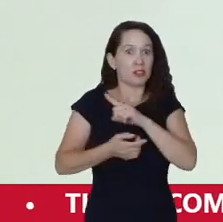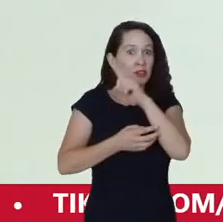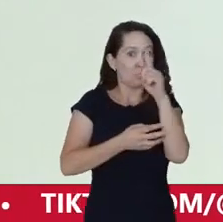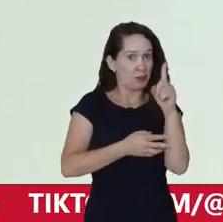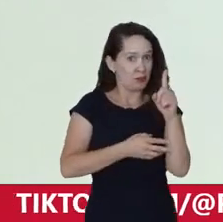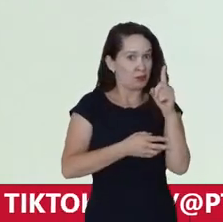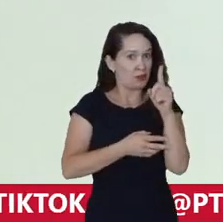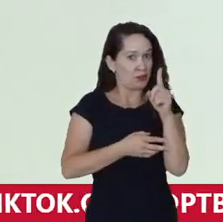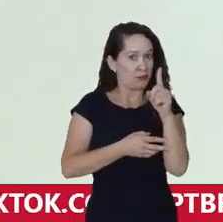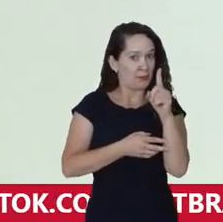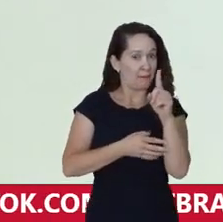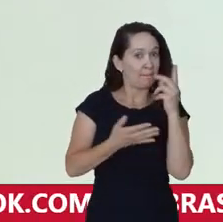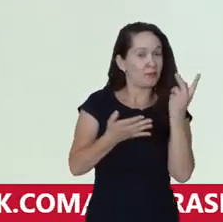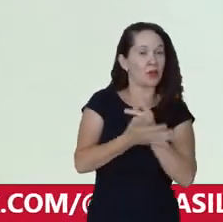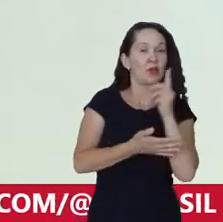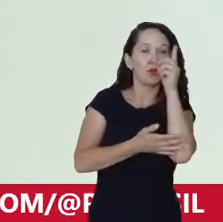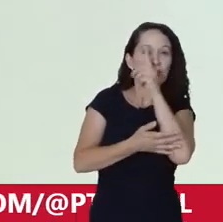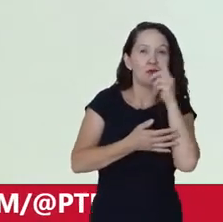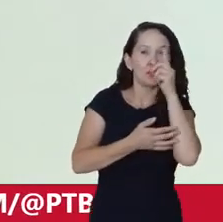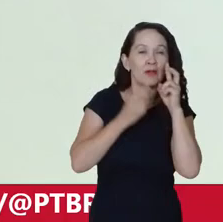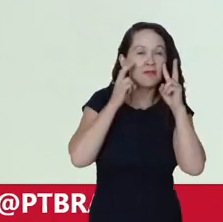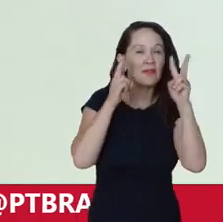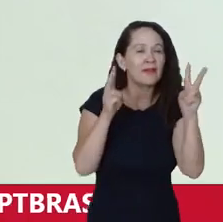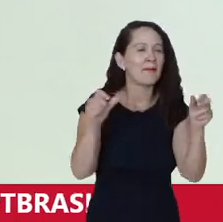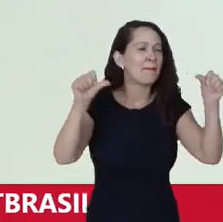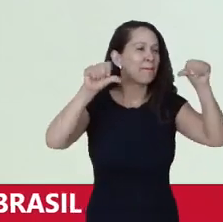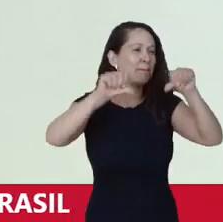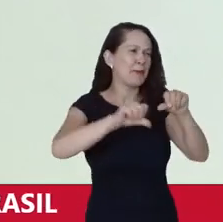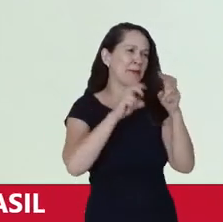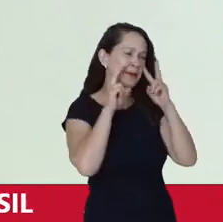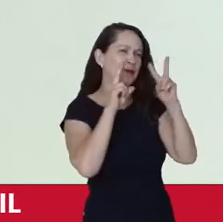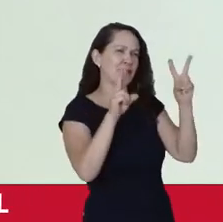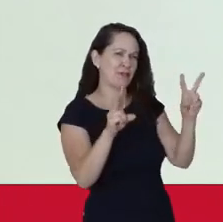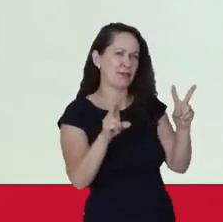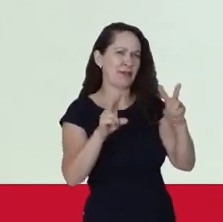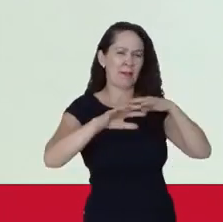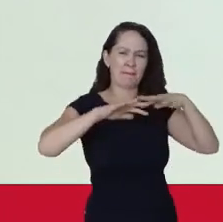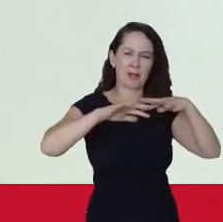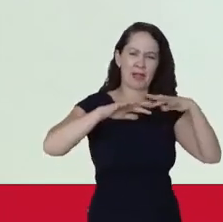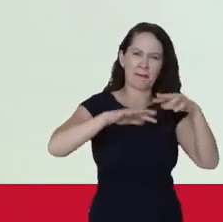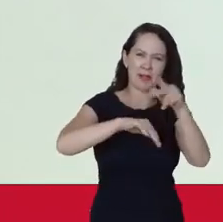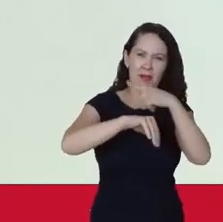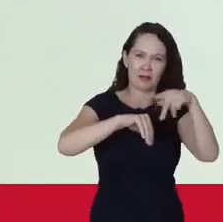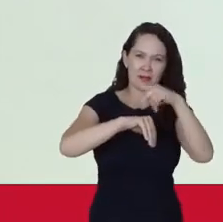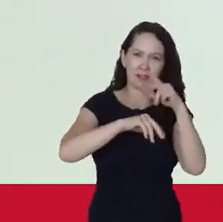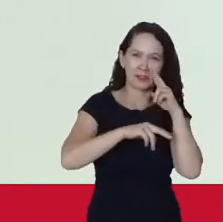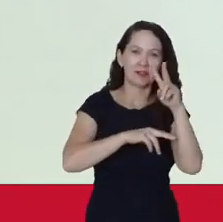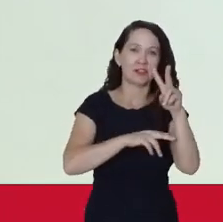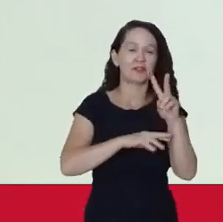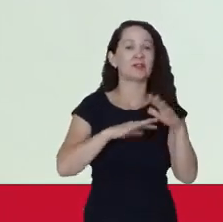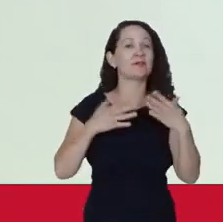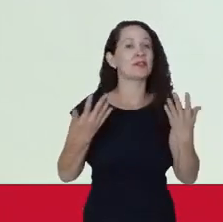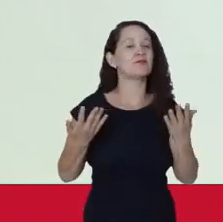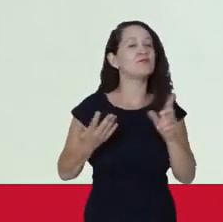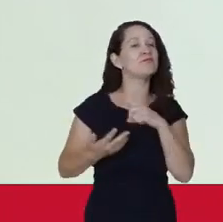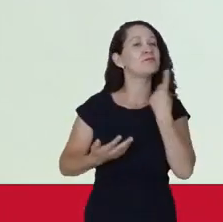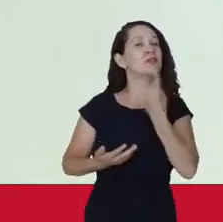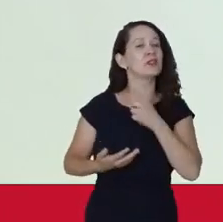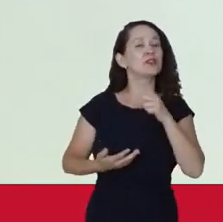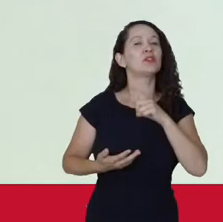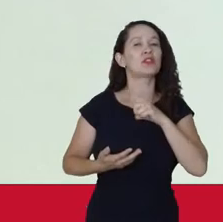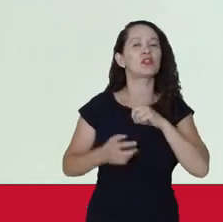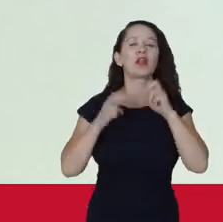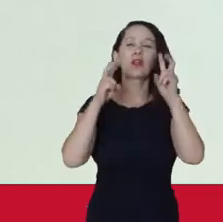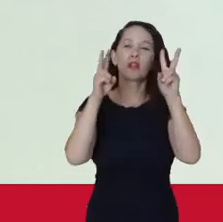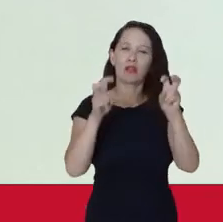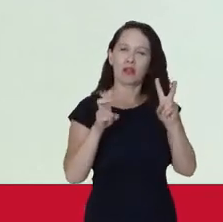domingo cenas ainda mais deprimentes de se ver nas manifestações do nosso país. E é isso, enquanto a gente tem